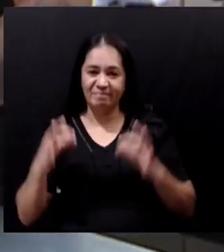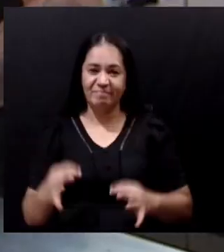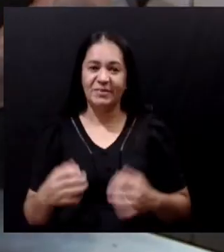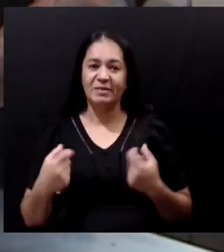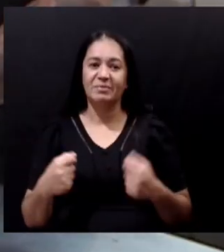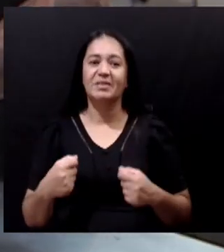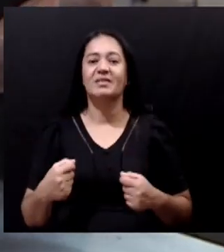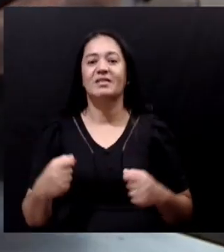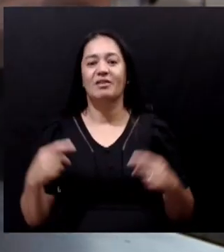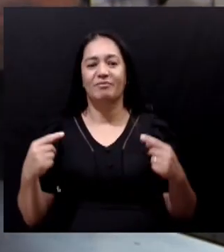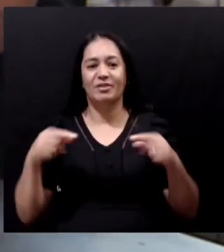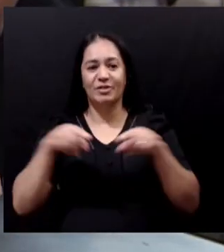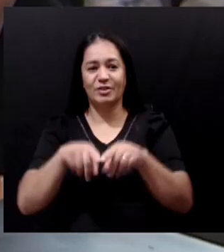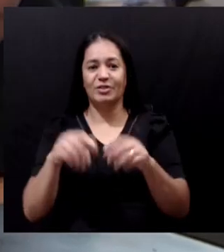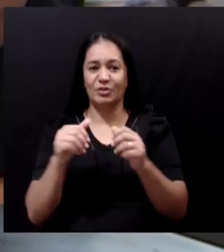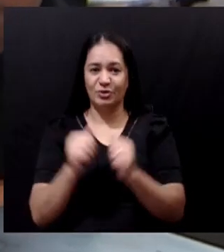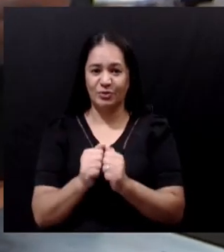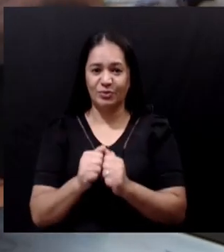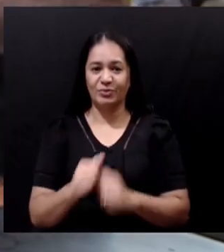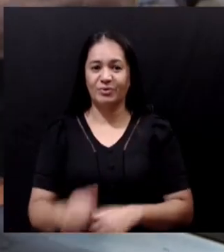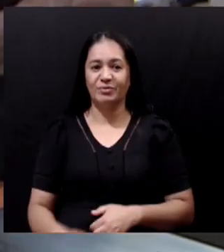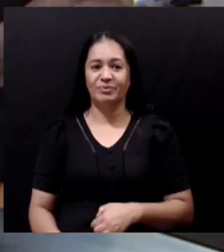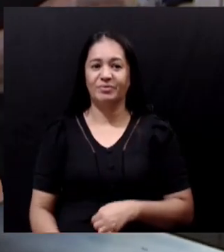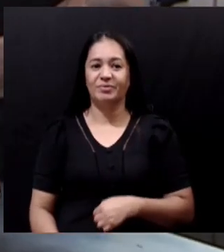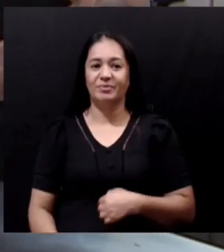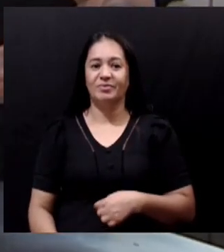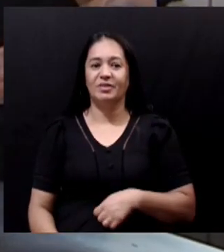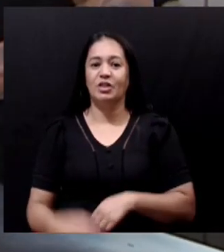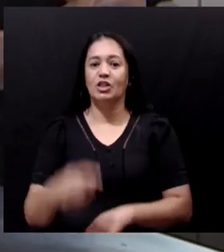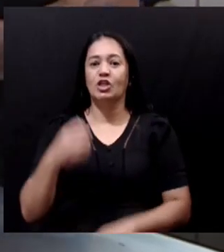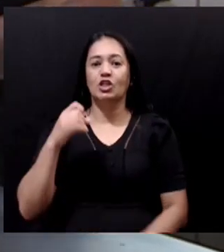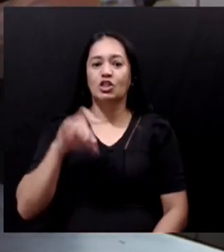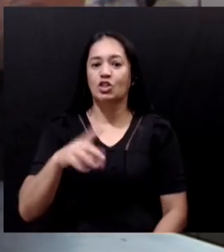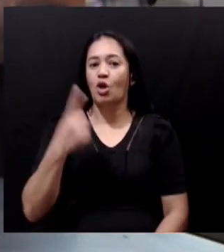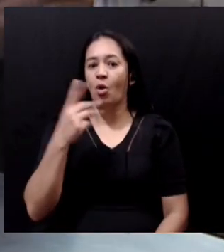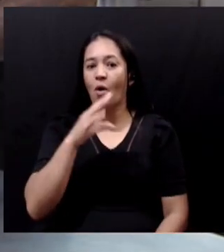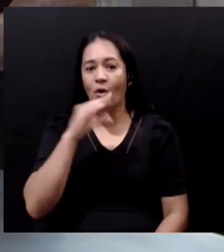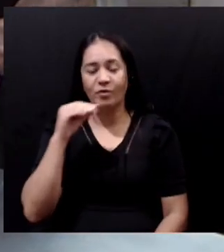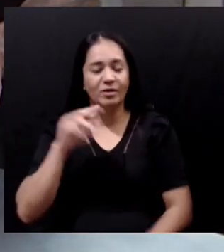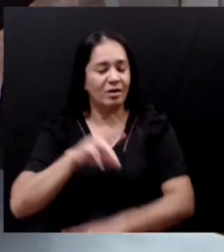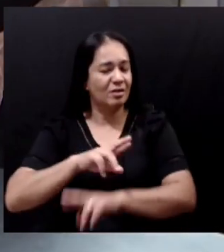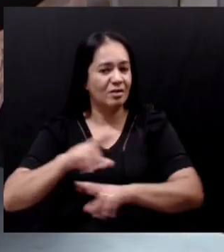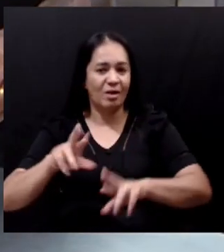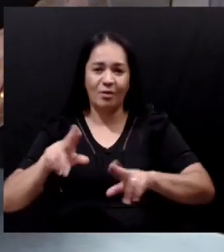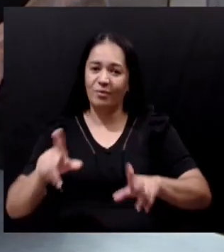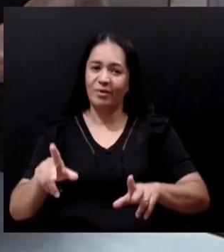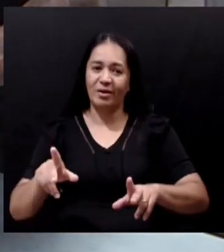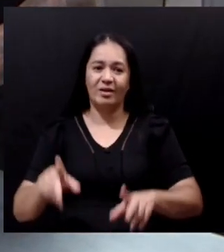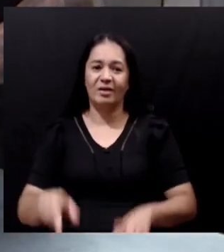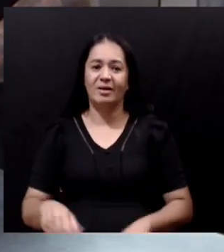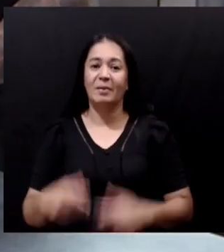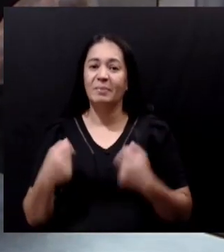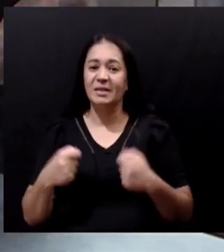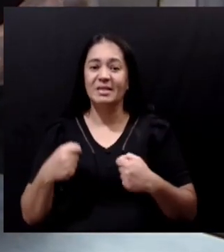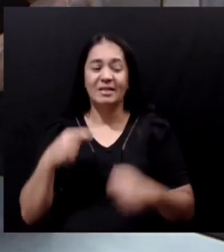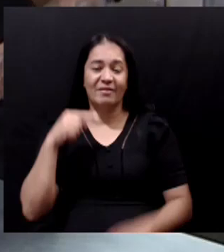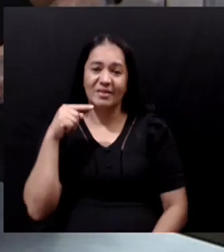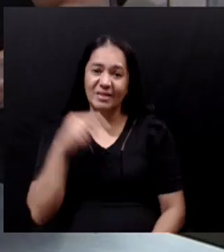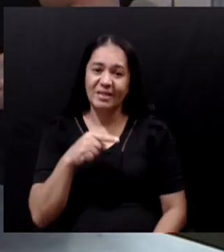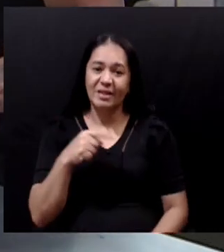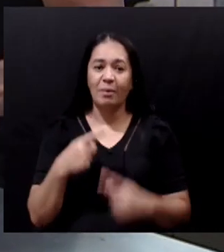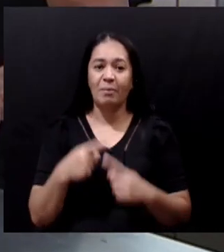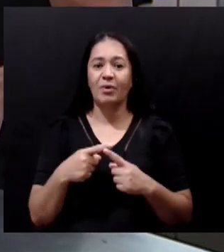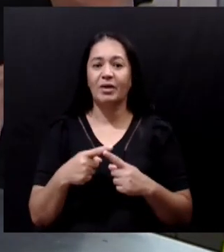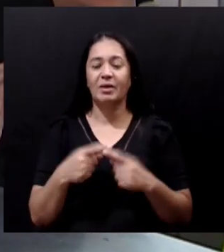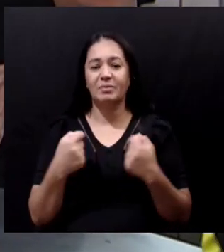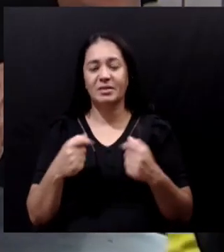do meu lado. Não era só um funcionário, não era só uma pessoa que fosse da minha confiança. Tinha que ser ele, porque tinha que aumentar a demanda de